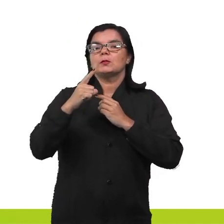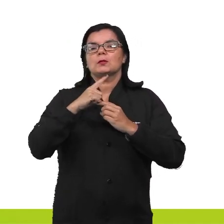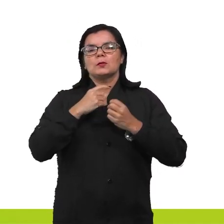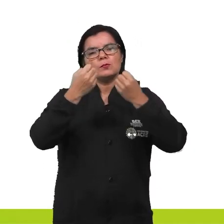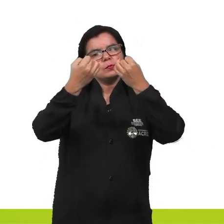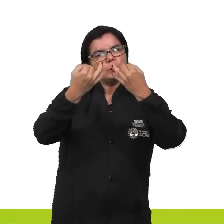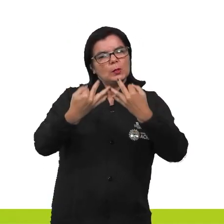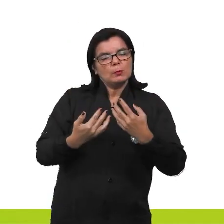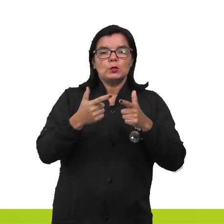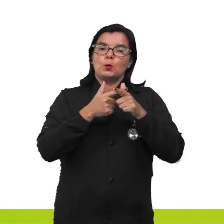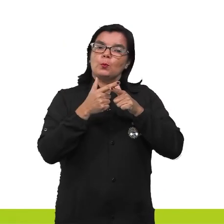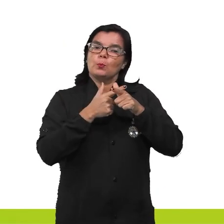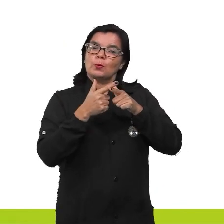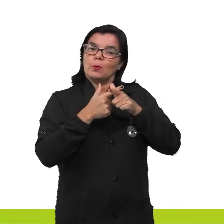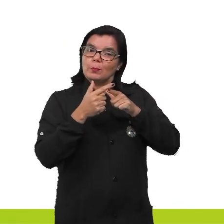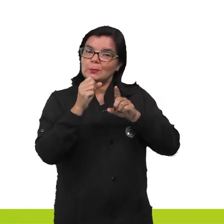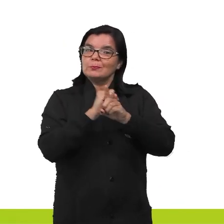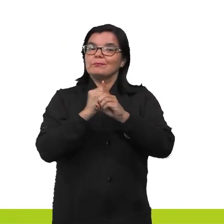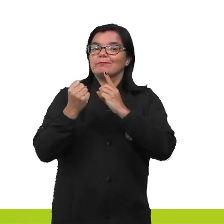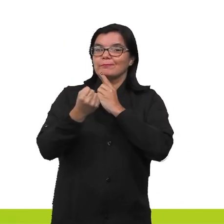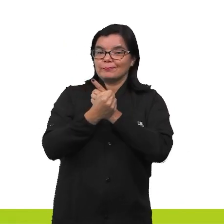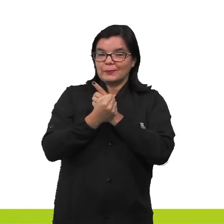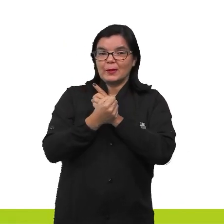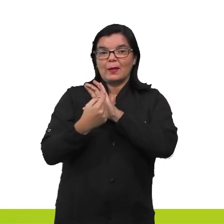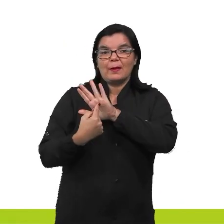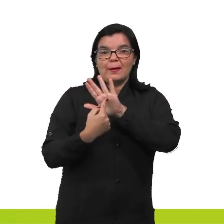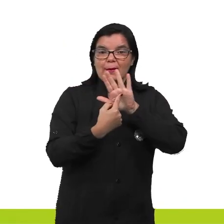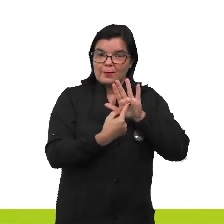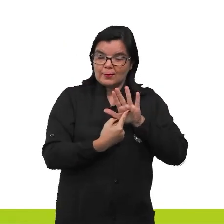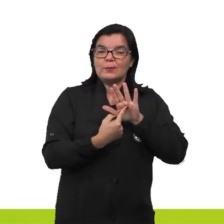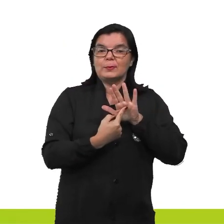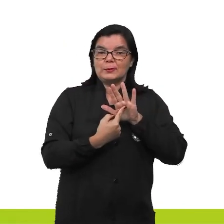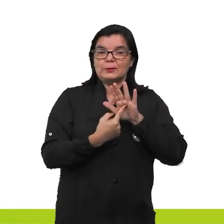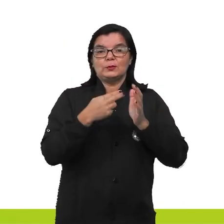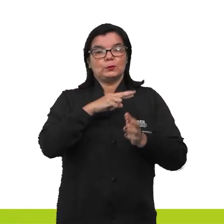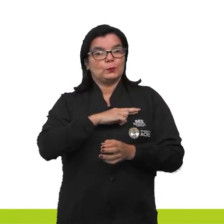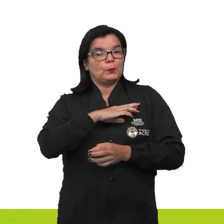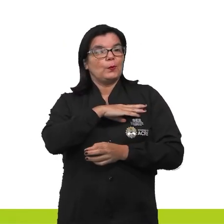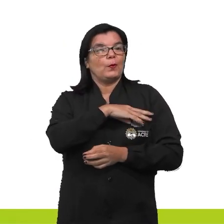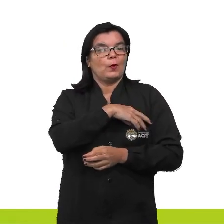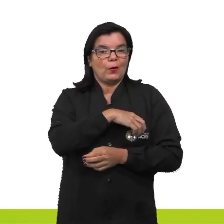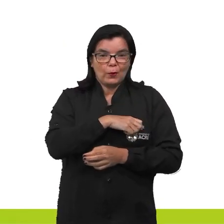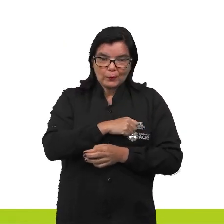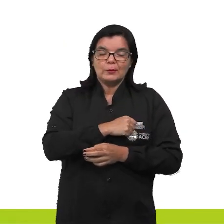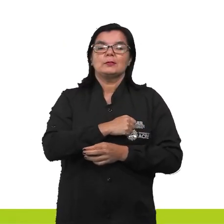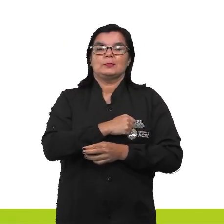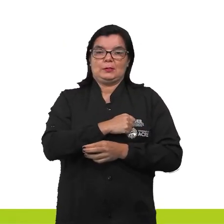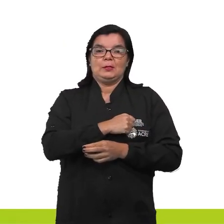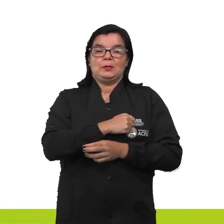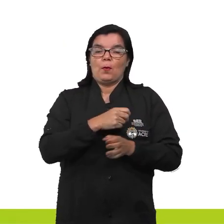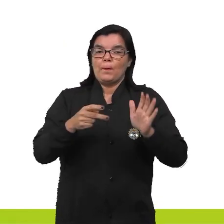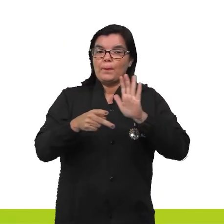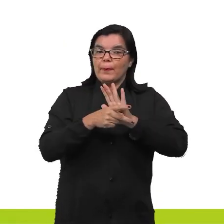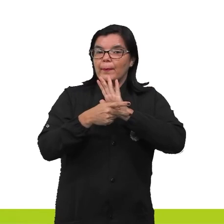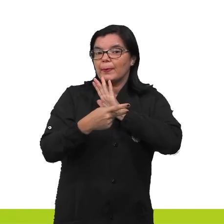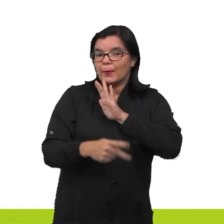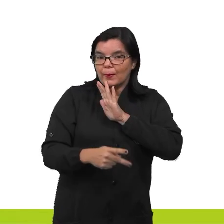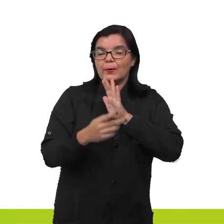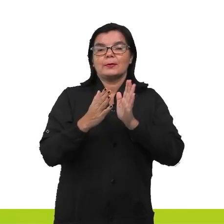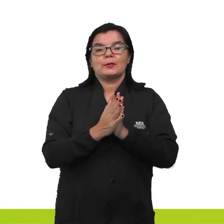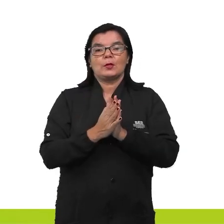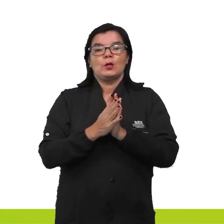trata sobre problemas sociais, e aqui aparecem os romances regionalistas, os